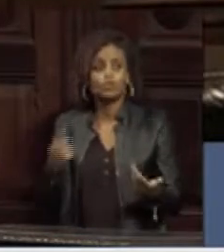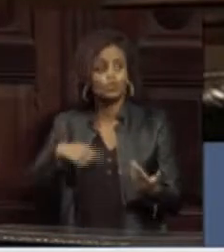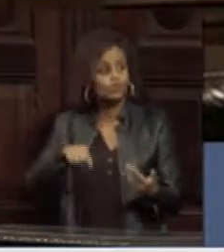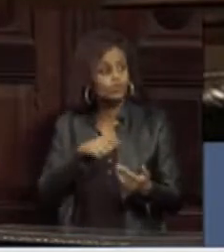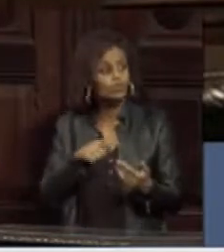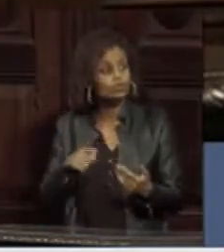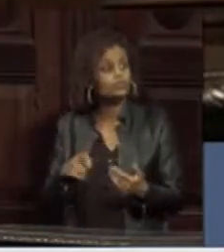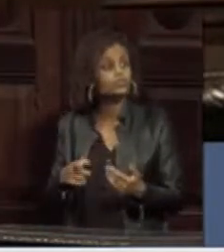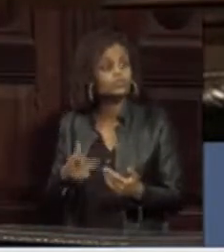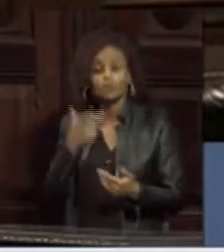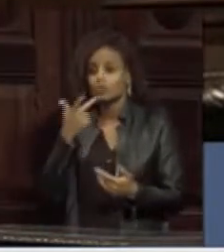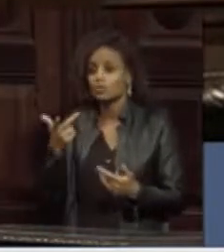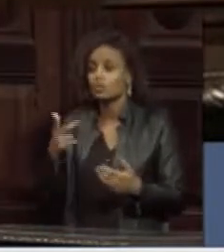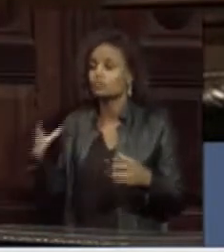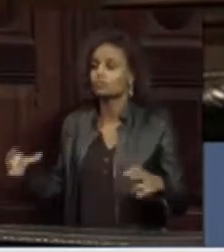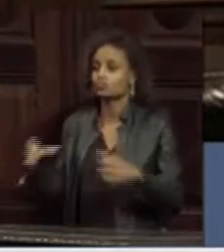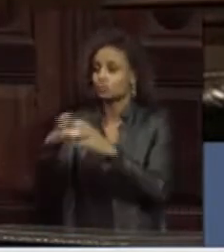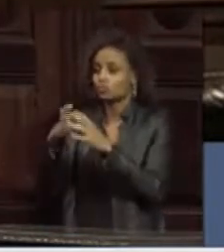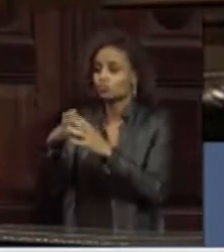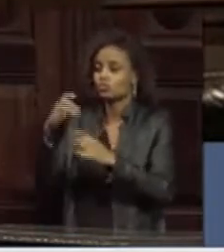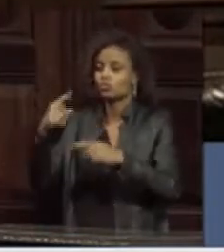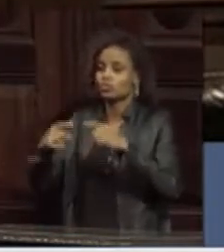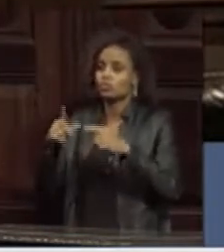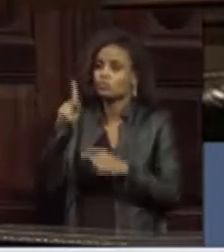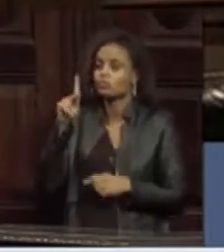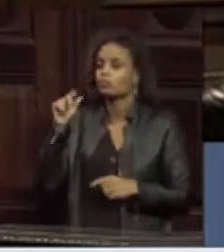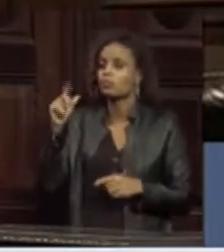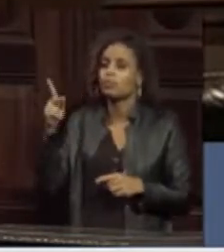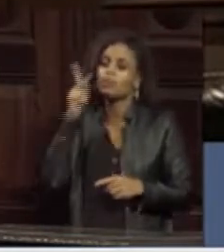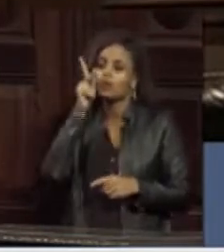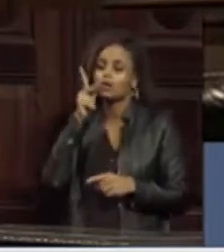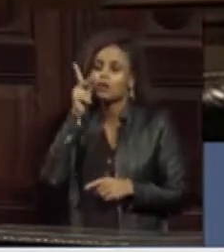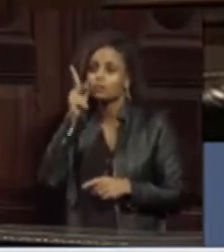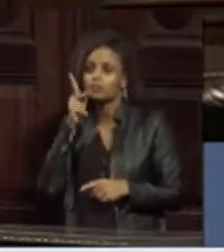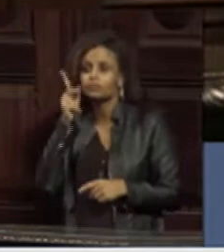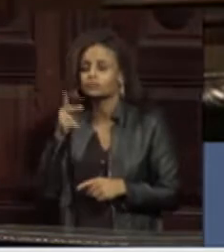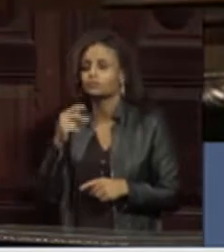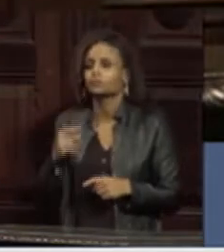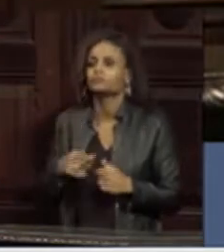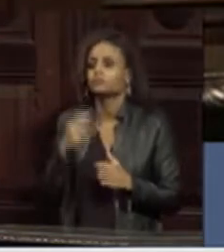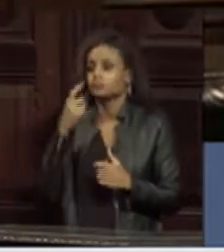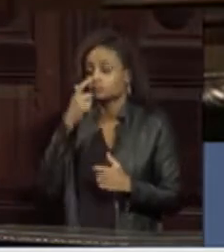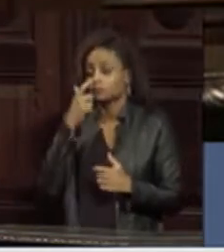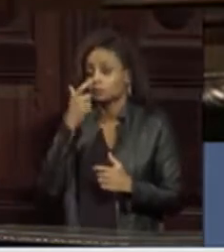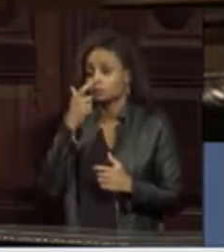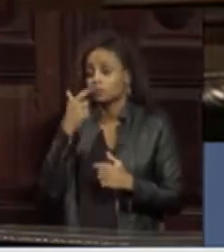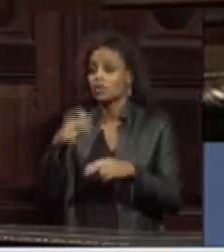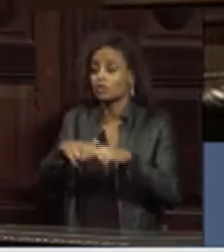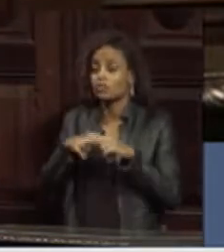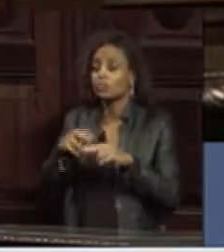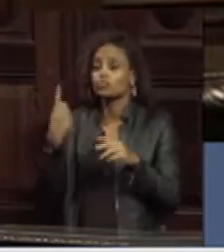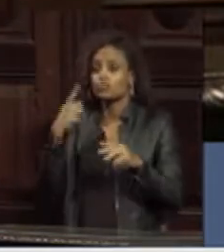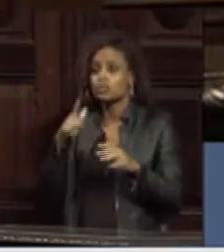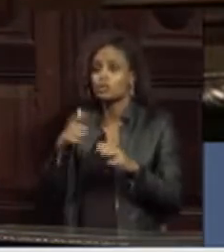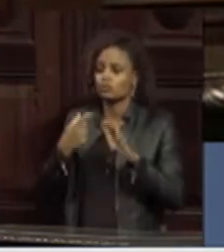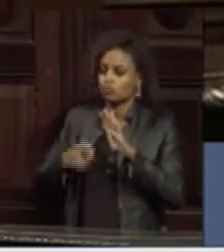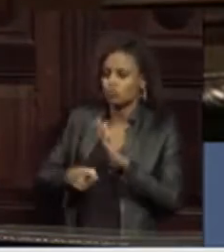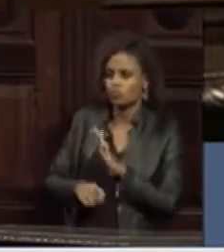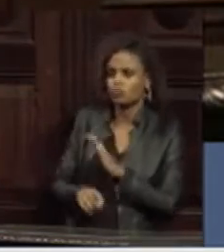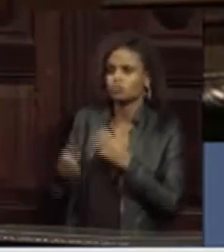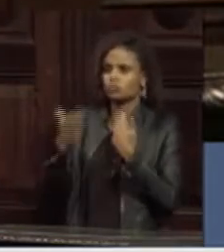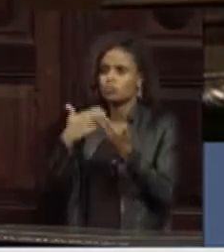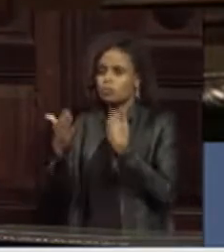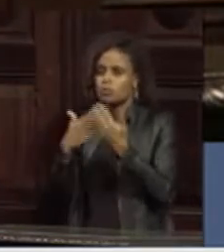em Defesa do Pós-Sal, um debate nesse Parlamento para que possamos nos aprofundar. Talvez sejamos reunidos na